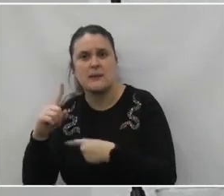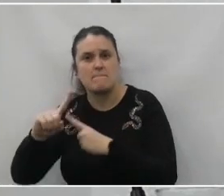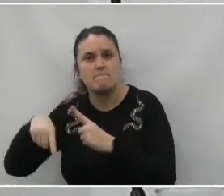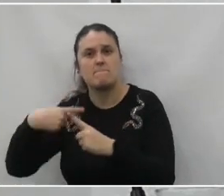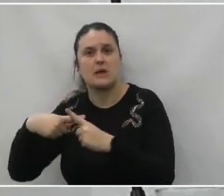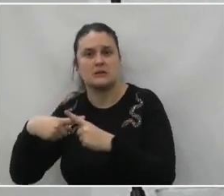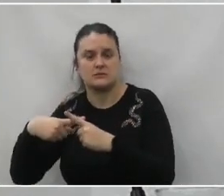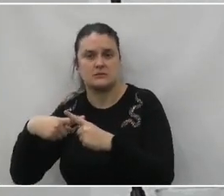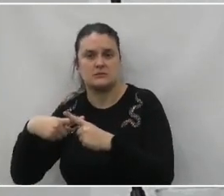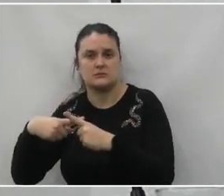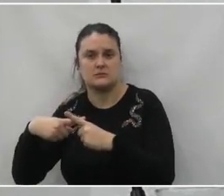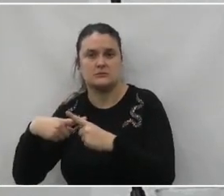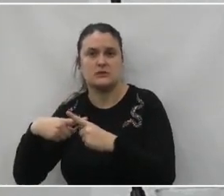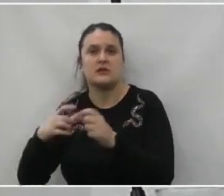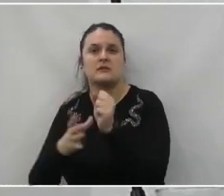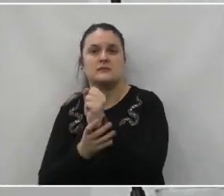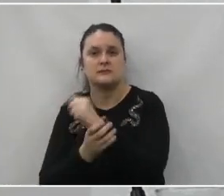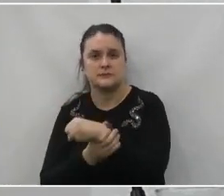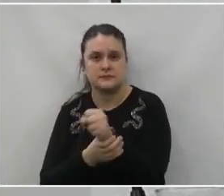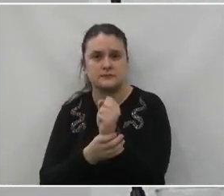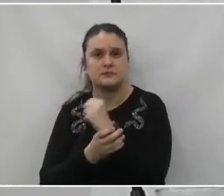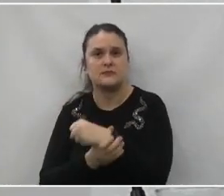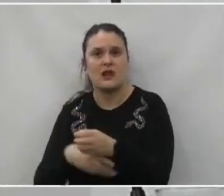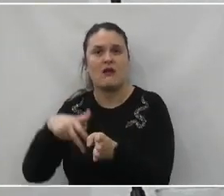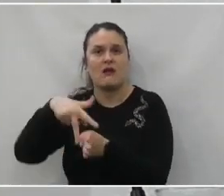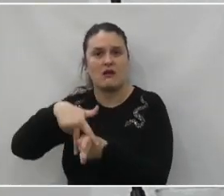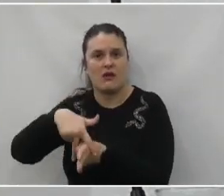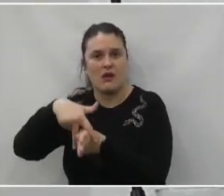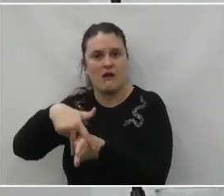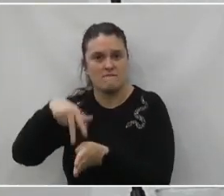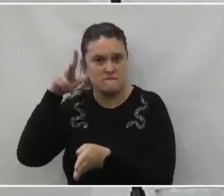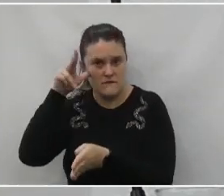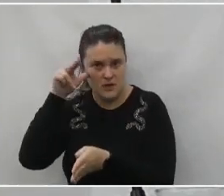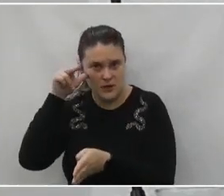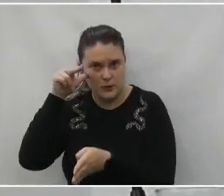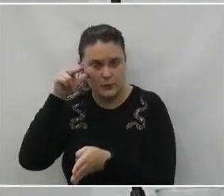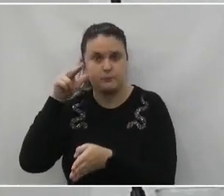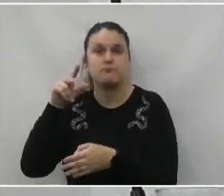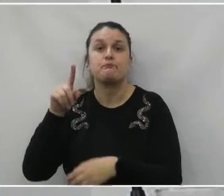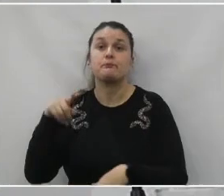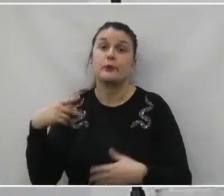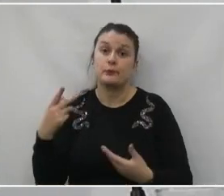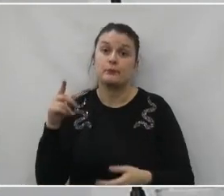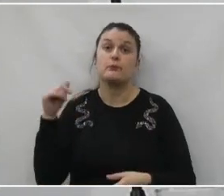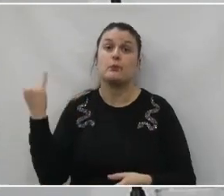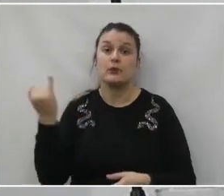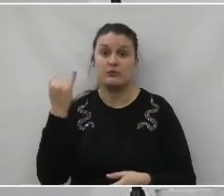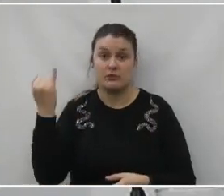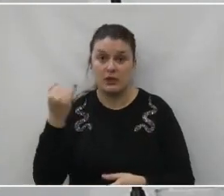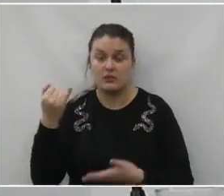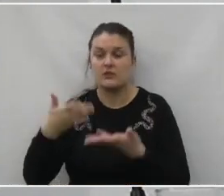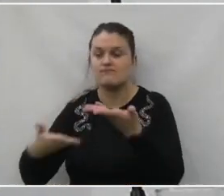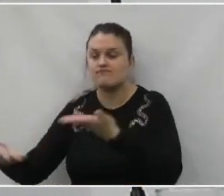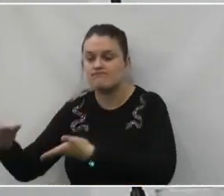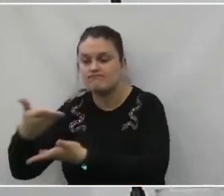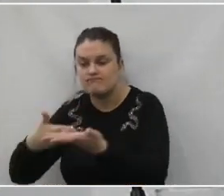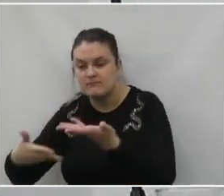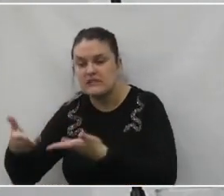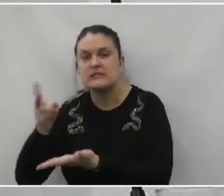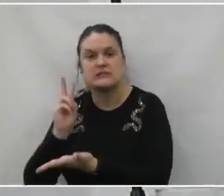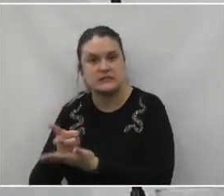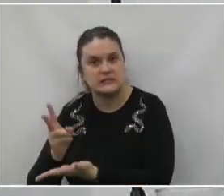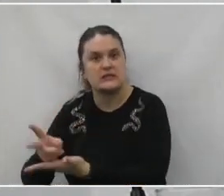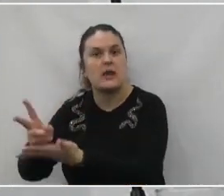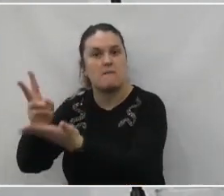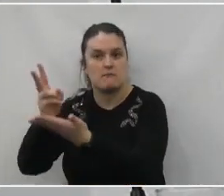complementações, como fisioterapia, ecoterapia. É importante que as intervenções aconteçam de maneira